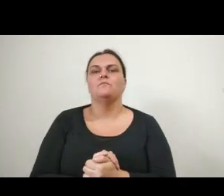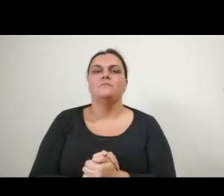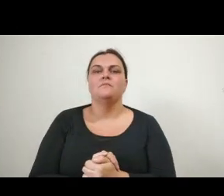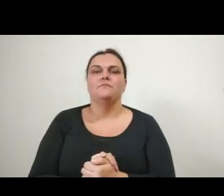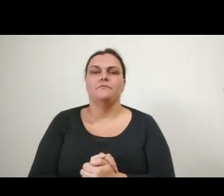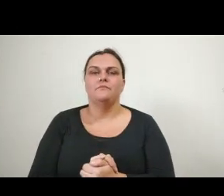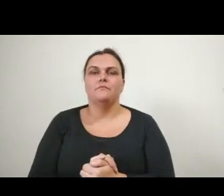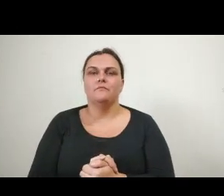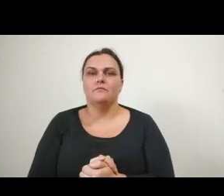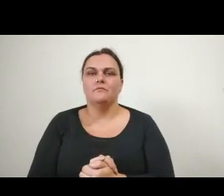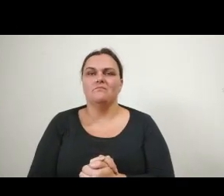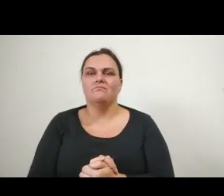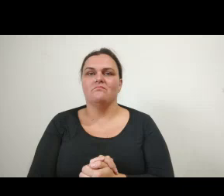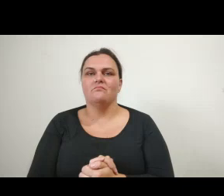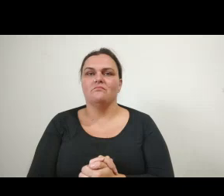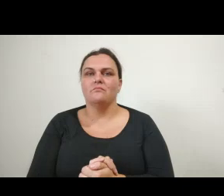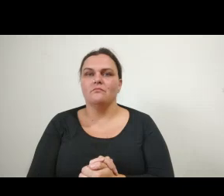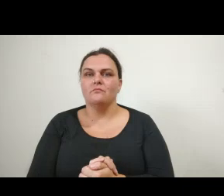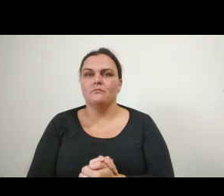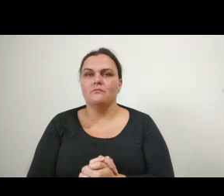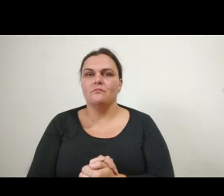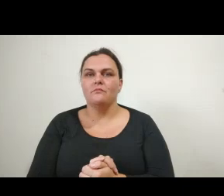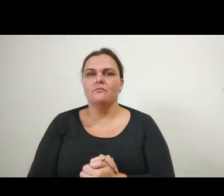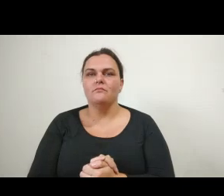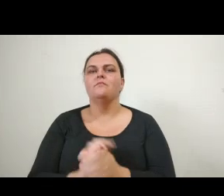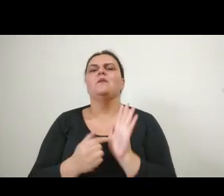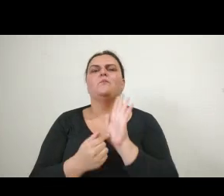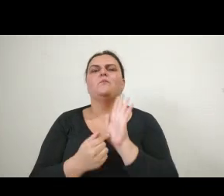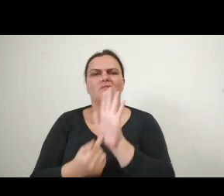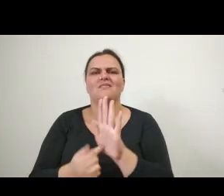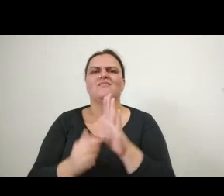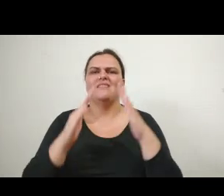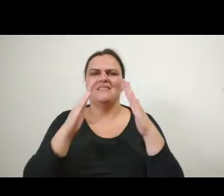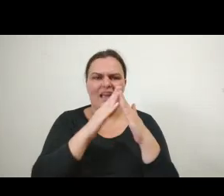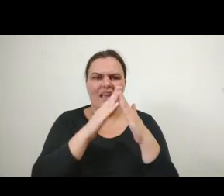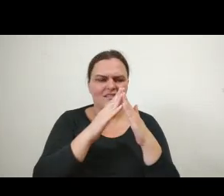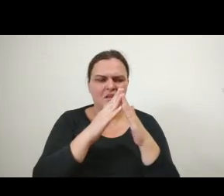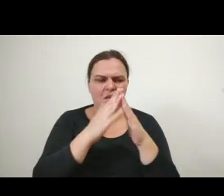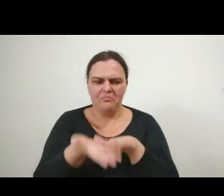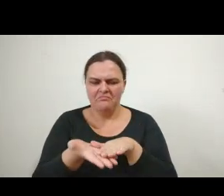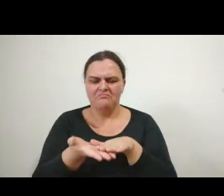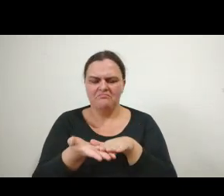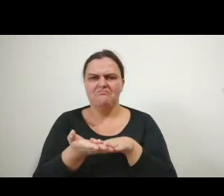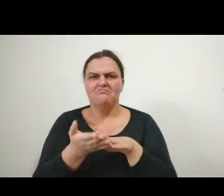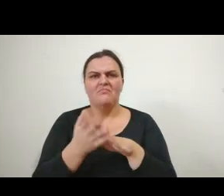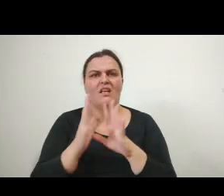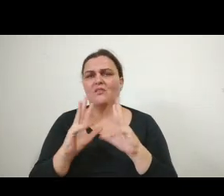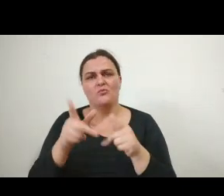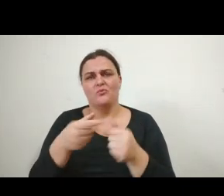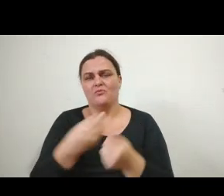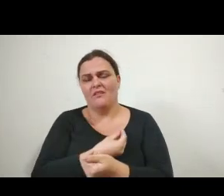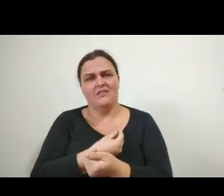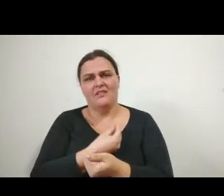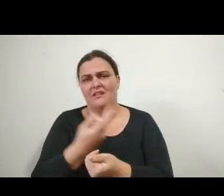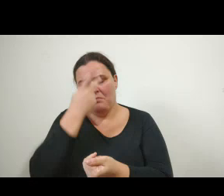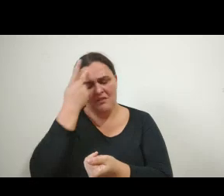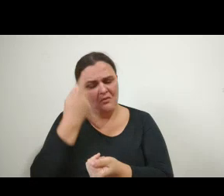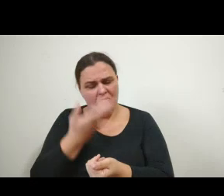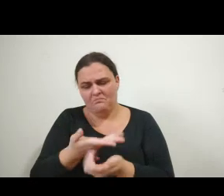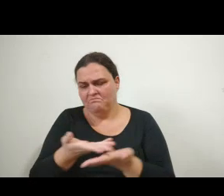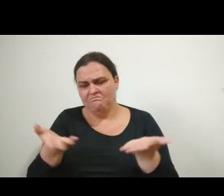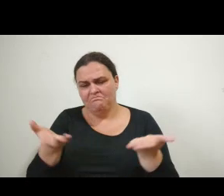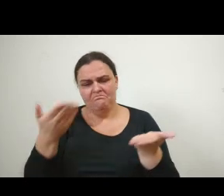mostrando aí, né, perda de residências, de outros bens materiais. Teve também, infelizmente,